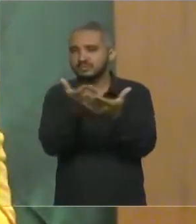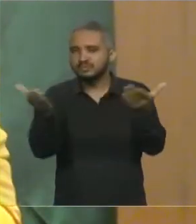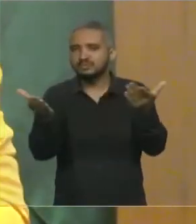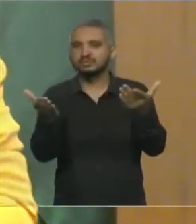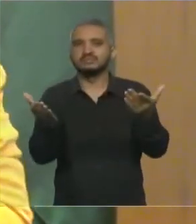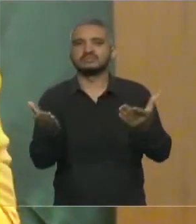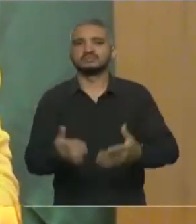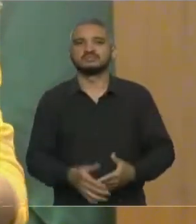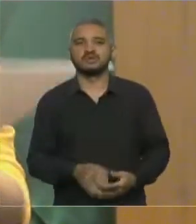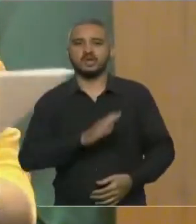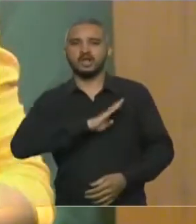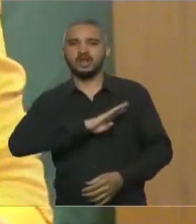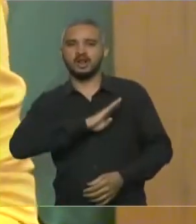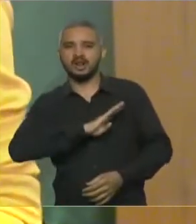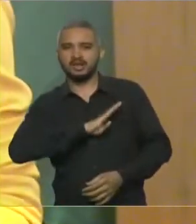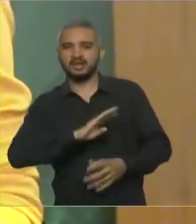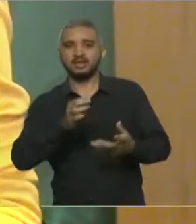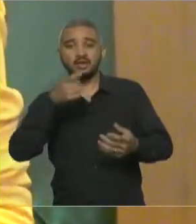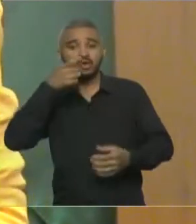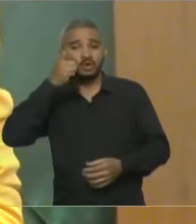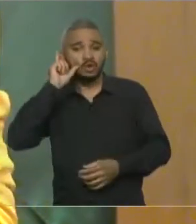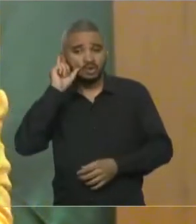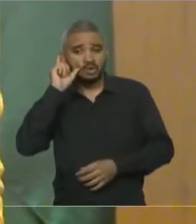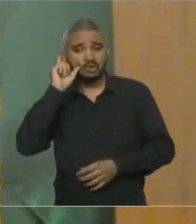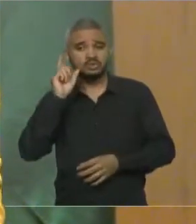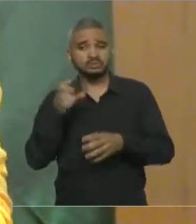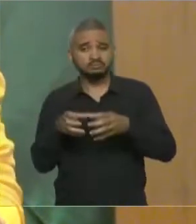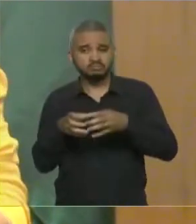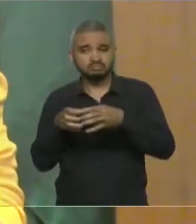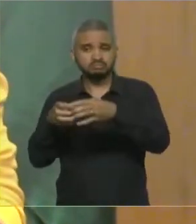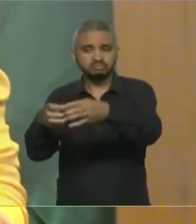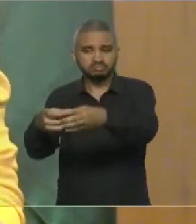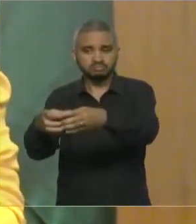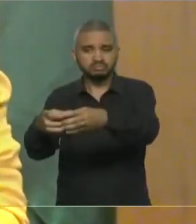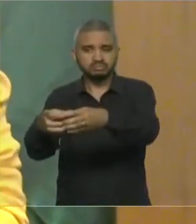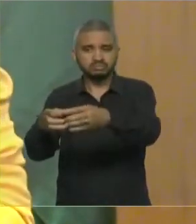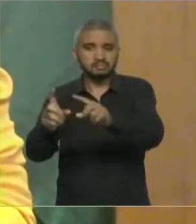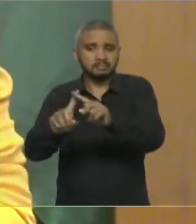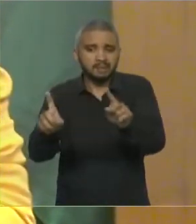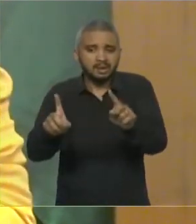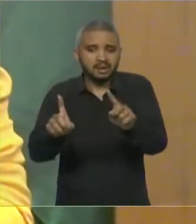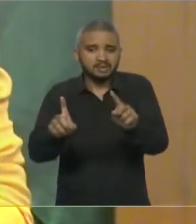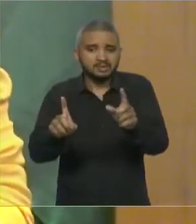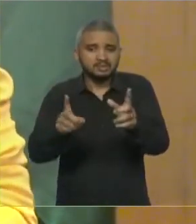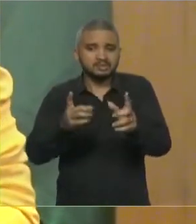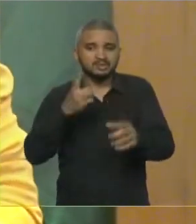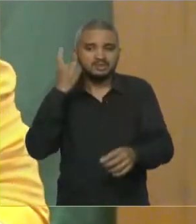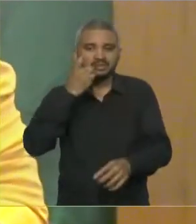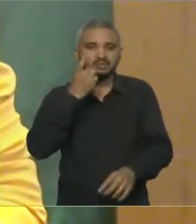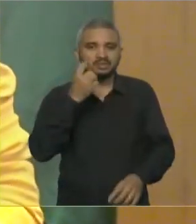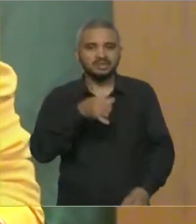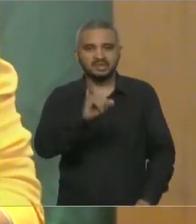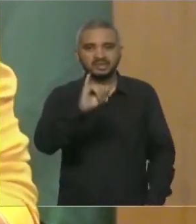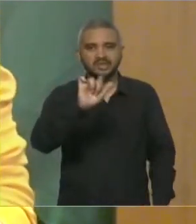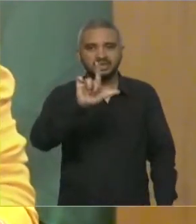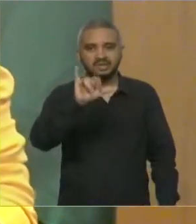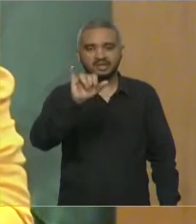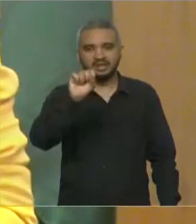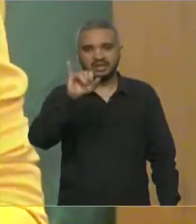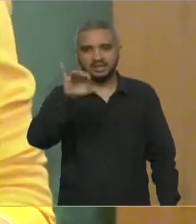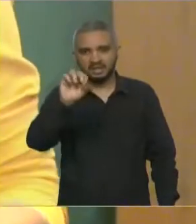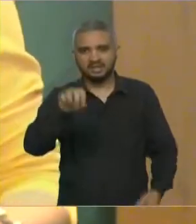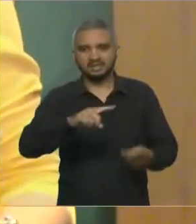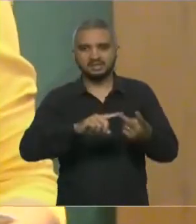campo. Infelizmente, não obtiveram êxito, o êxito necessário, né? Deputado Iglesias, deputado